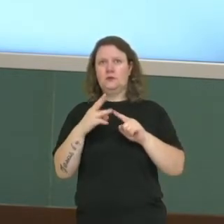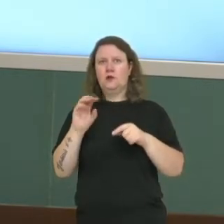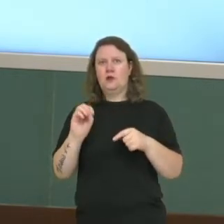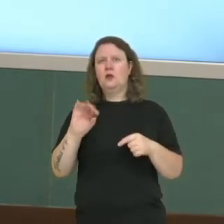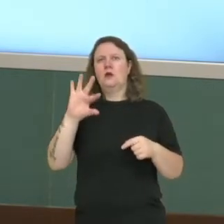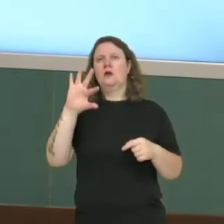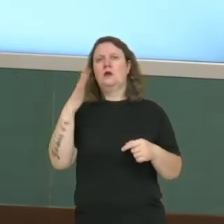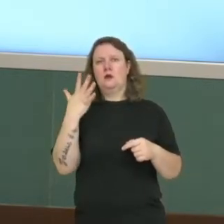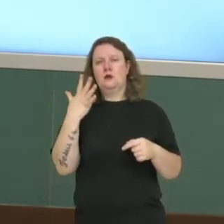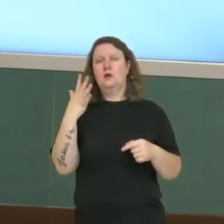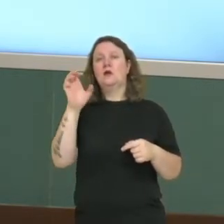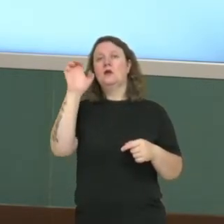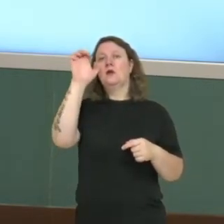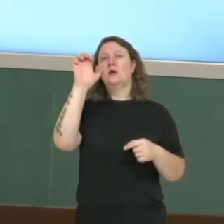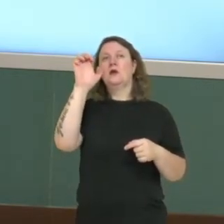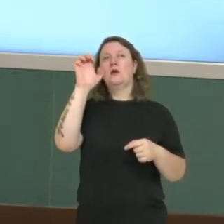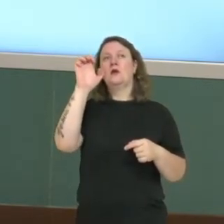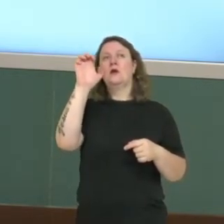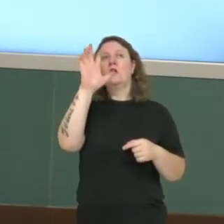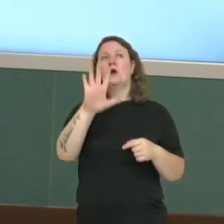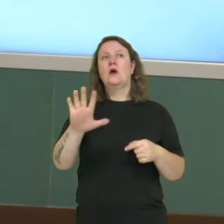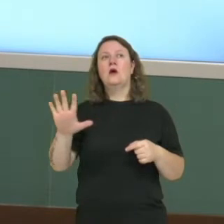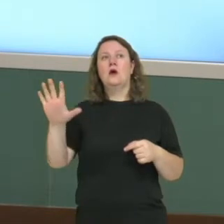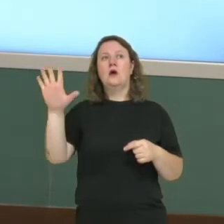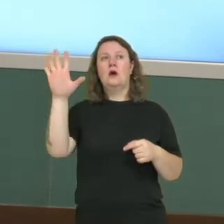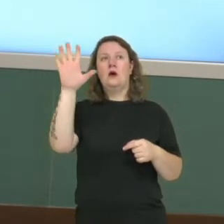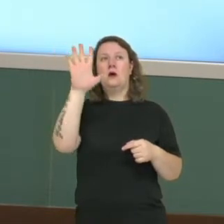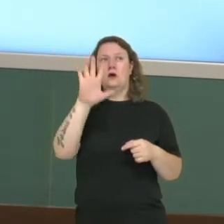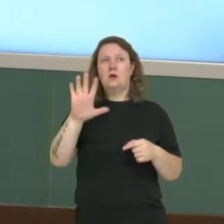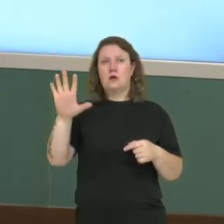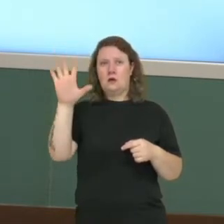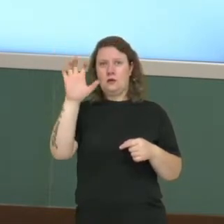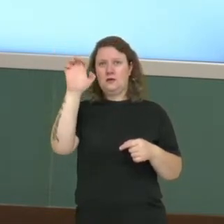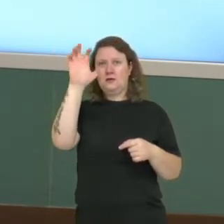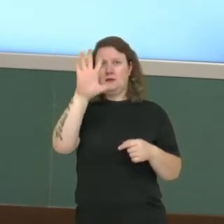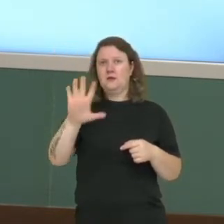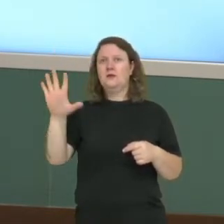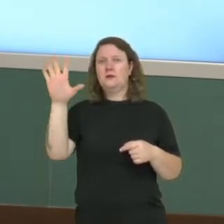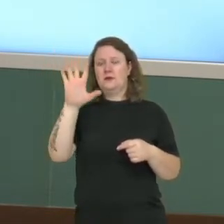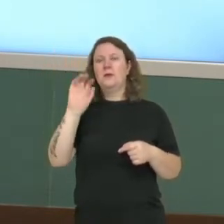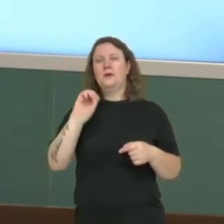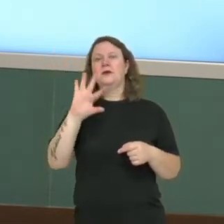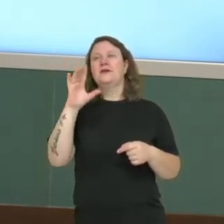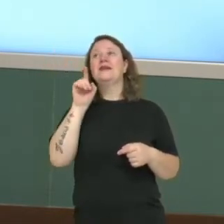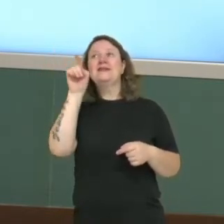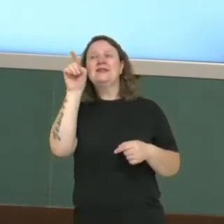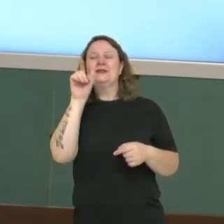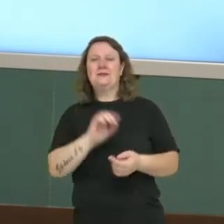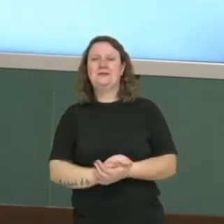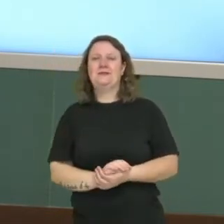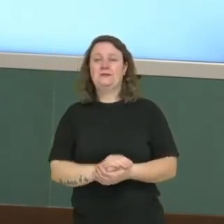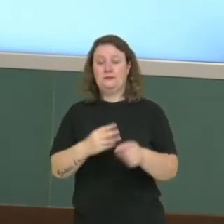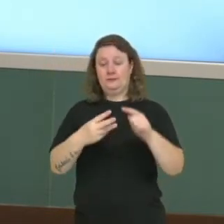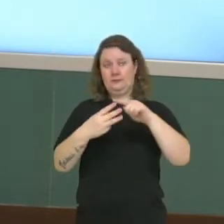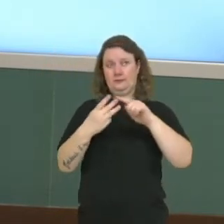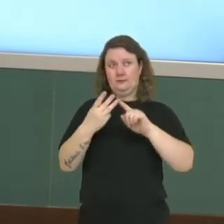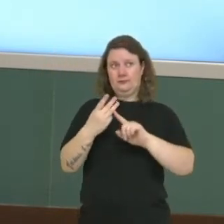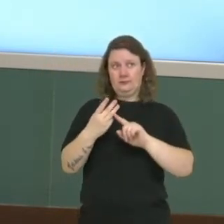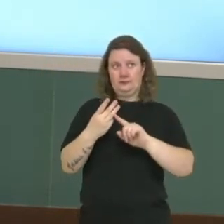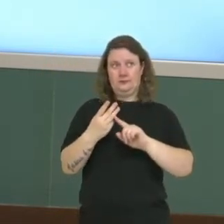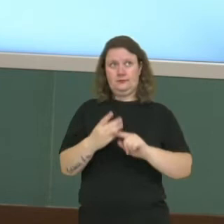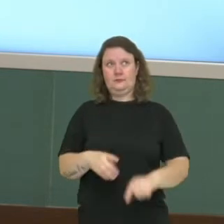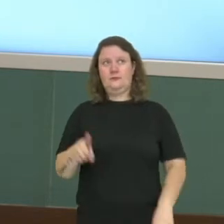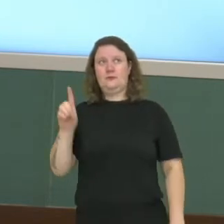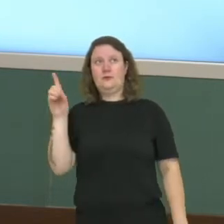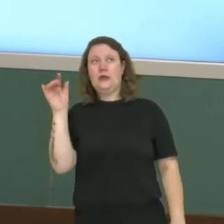na Europa, porque esse tipo de prova é muito popular na Europa. Então, as três grandes voltas são o Giro de